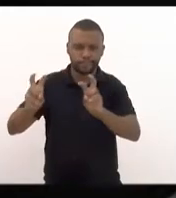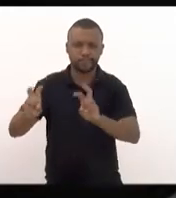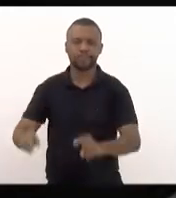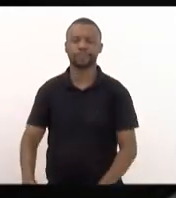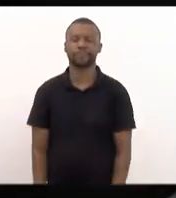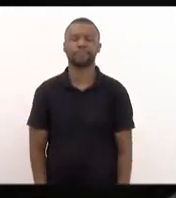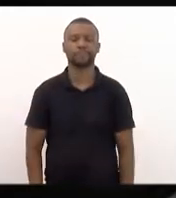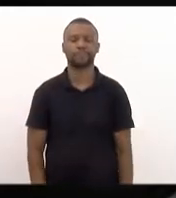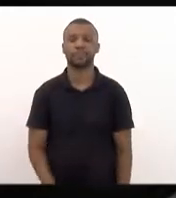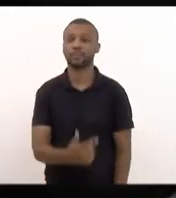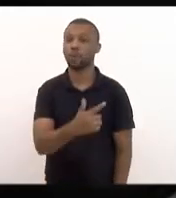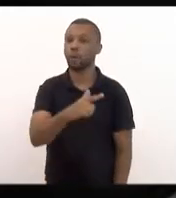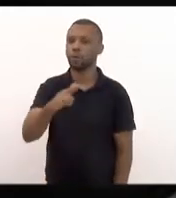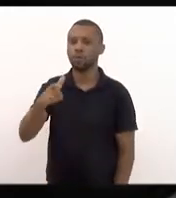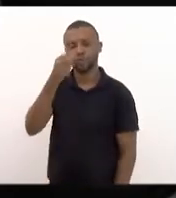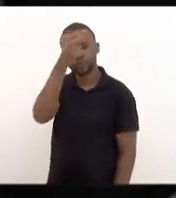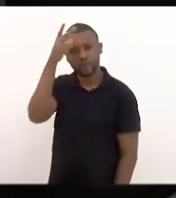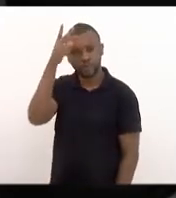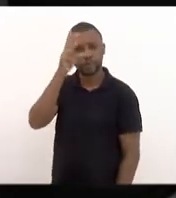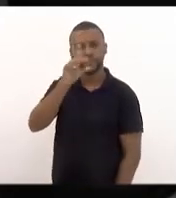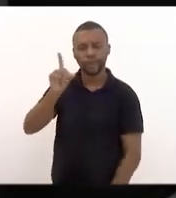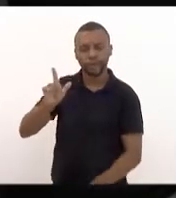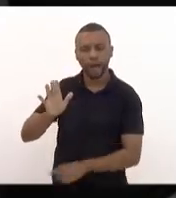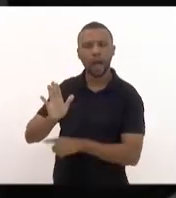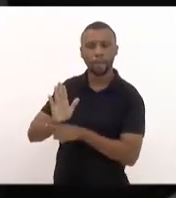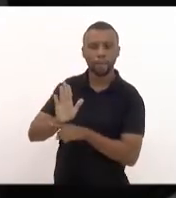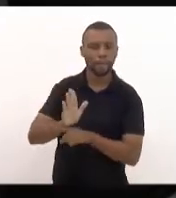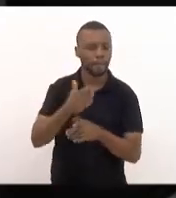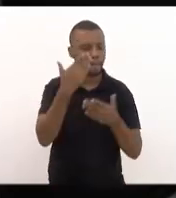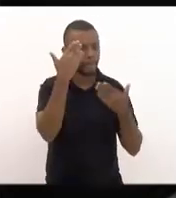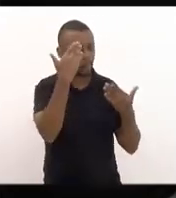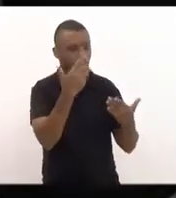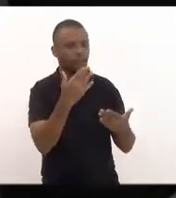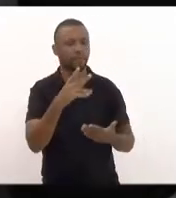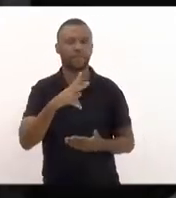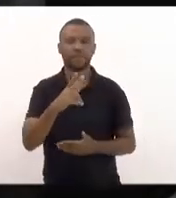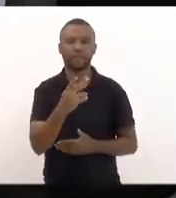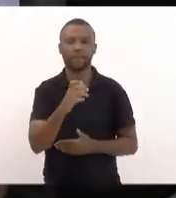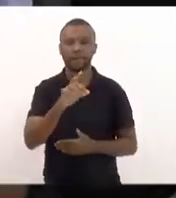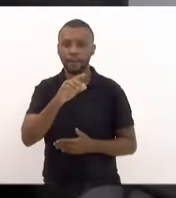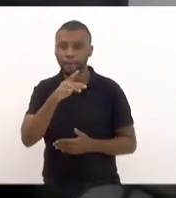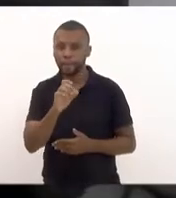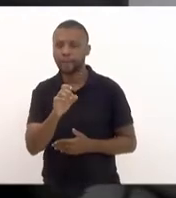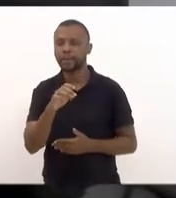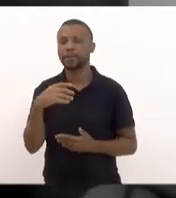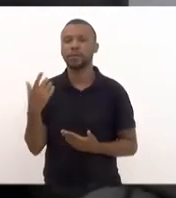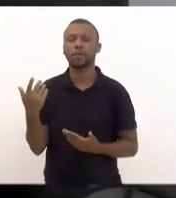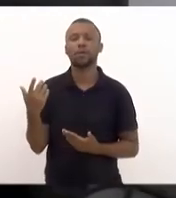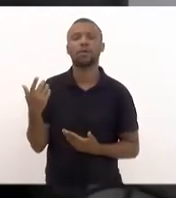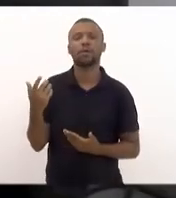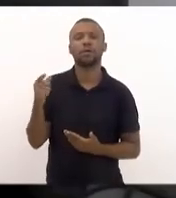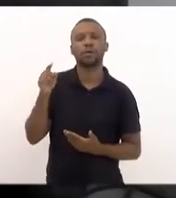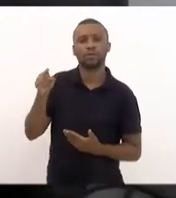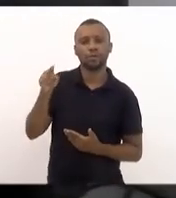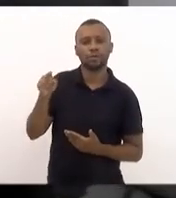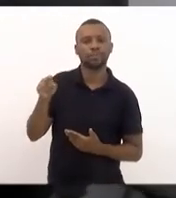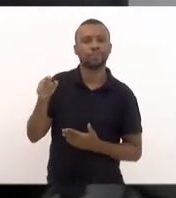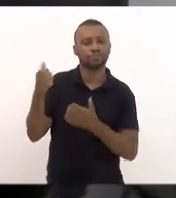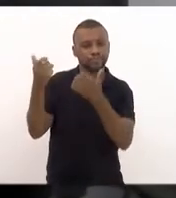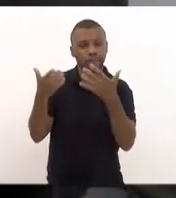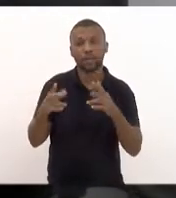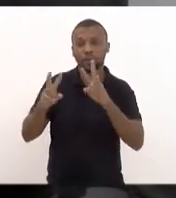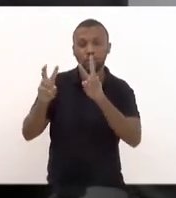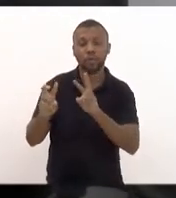municípios que vão ser beneficiados. Obrigado, presidente Felipe. Luiz Paulo quer fazer uma observação. Em seguida, eu vou passar para a representação do município de Nova